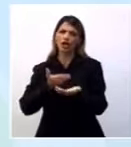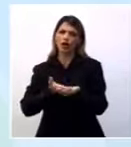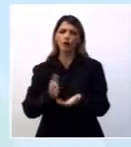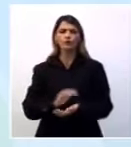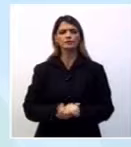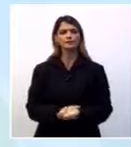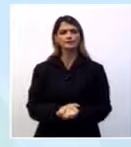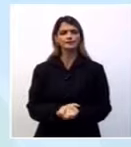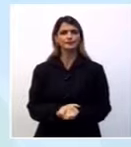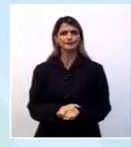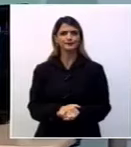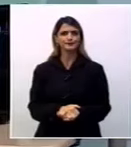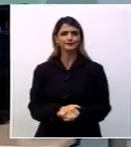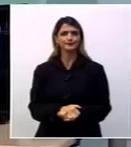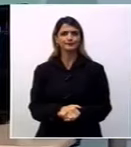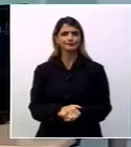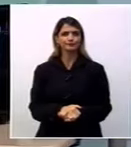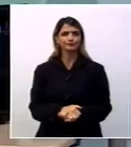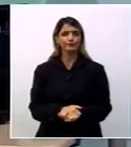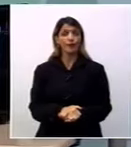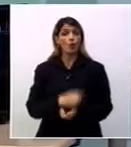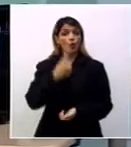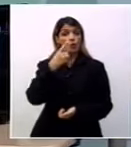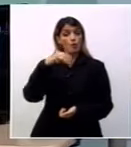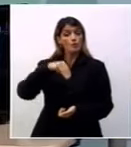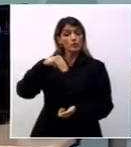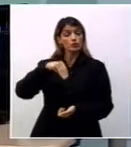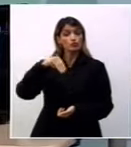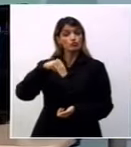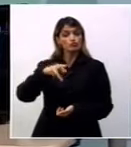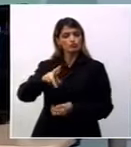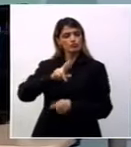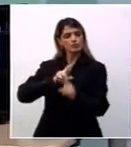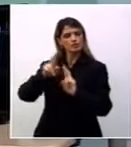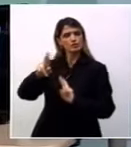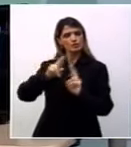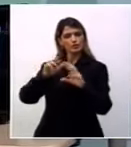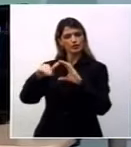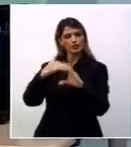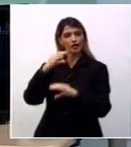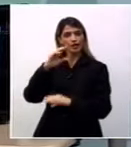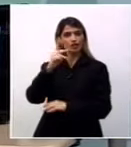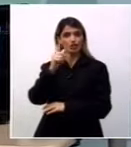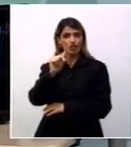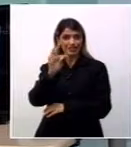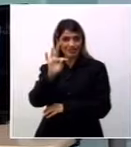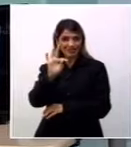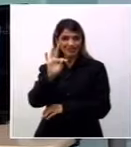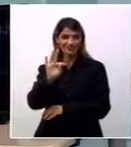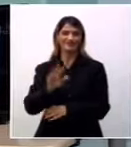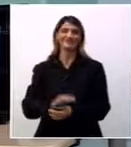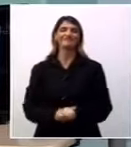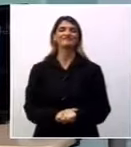favor. A gente pede aí 1 minuto para respostas no chat, perdão.